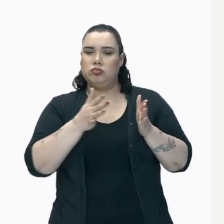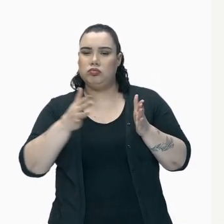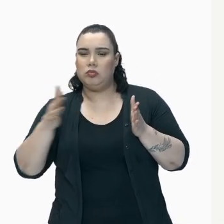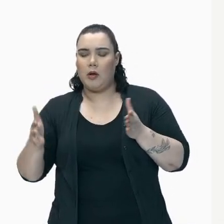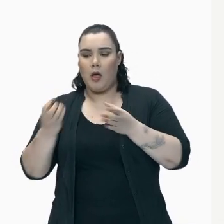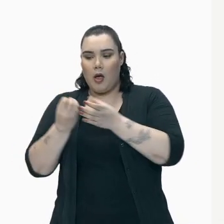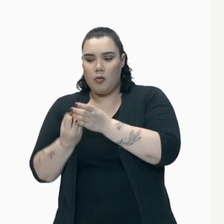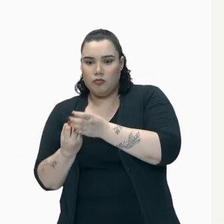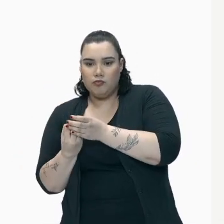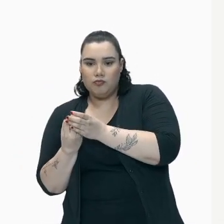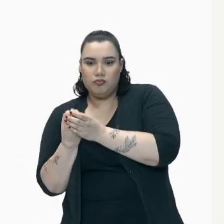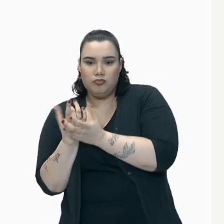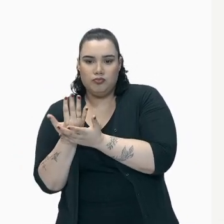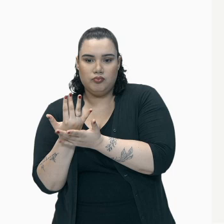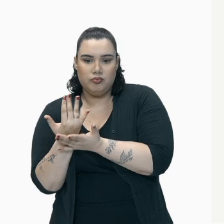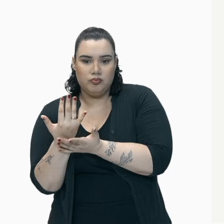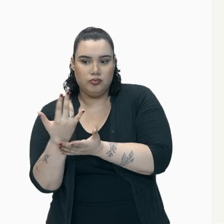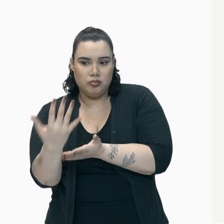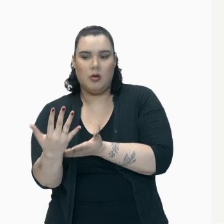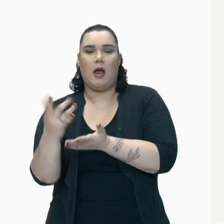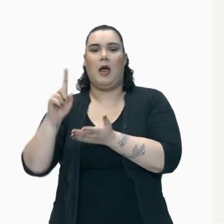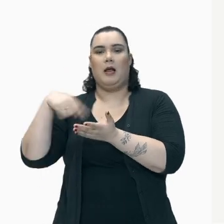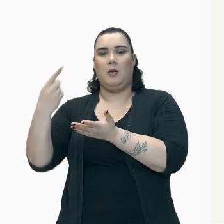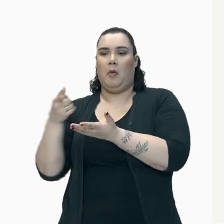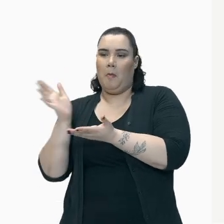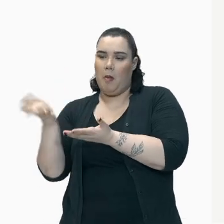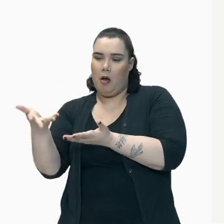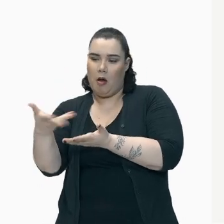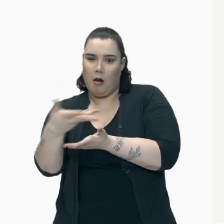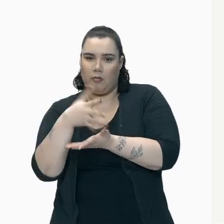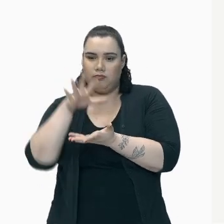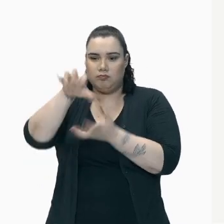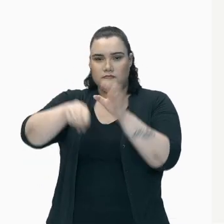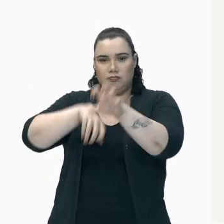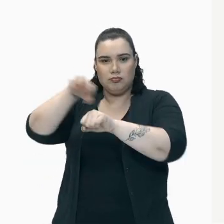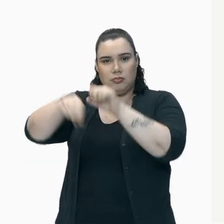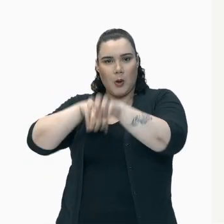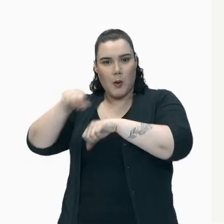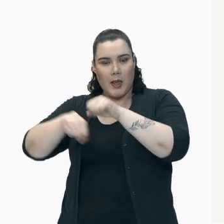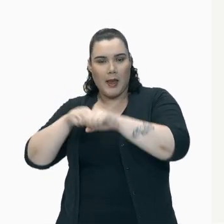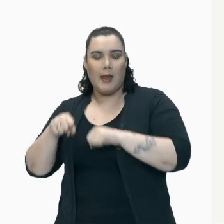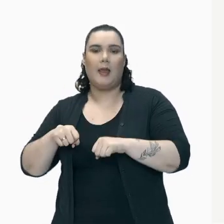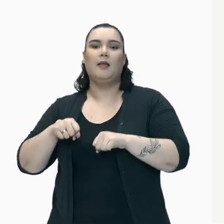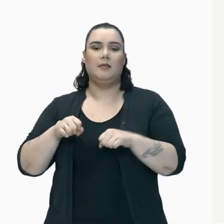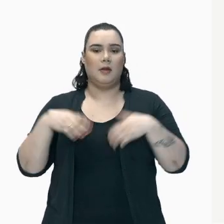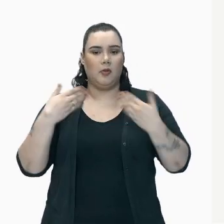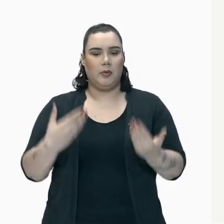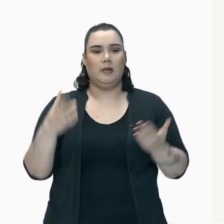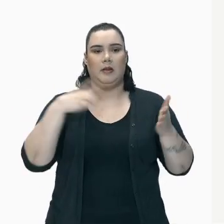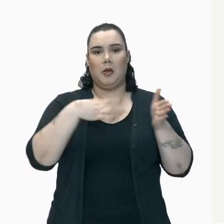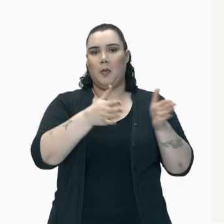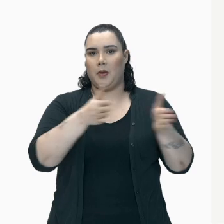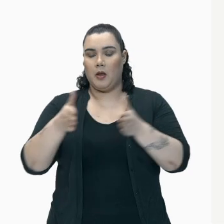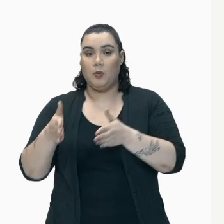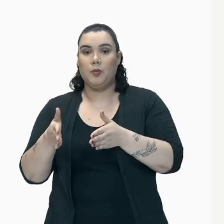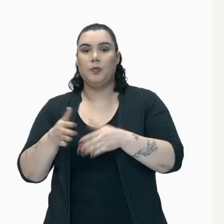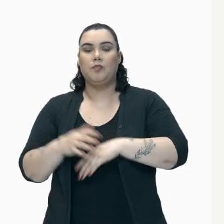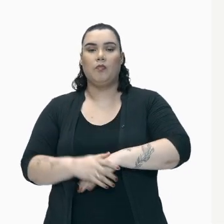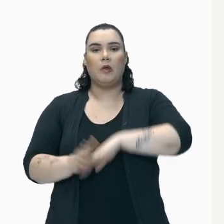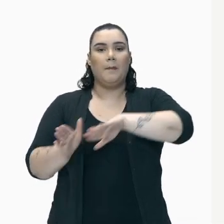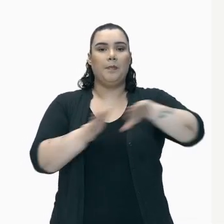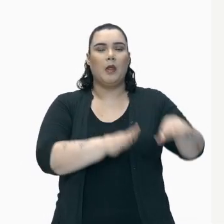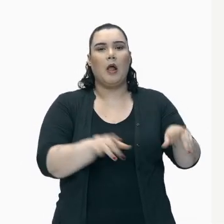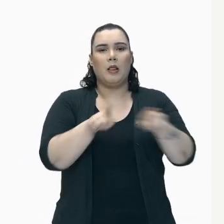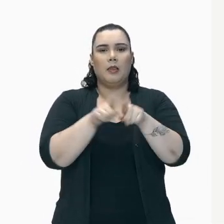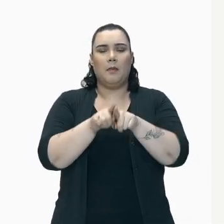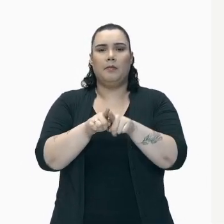aí vem aquela questão das grandes navegações, né? Que usavam as estrelas para se localizar no mar. Porque quando você